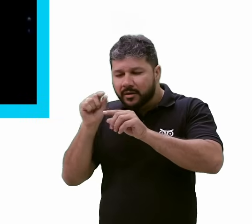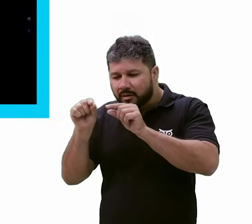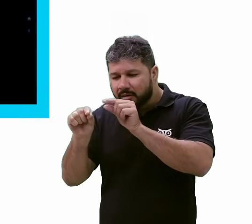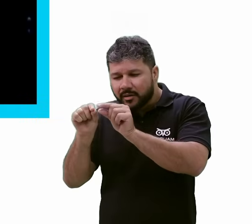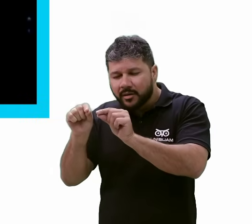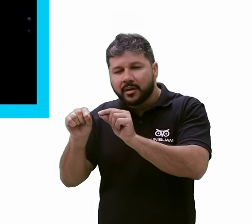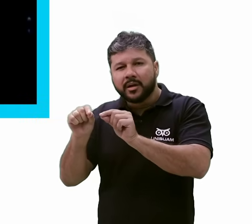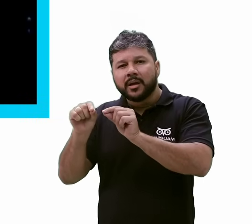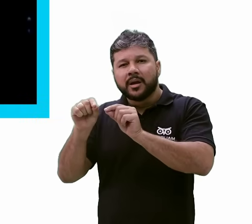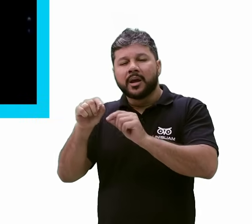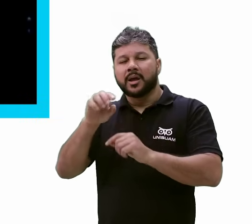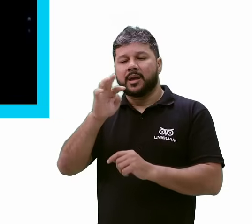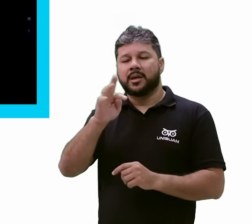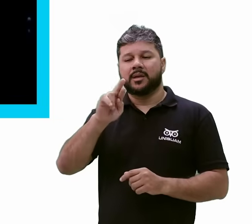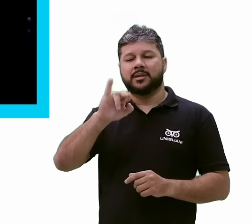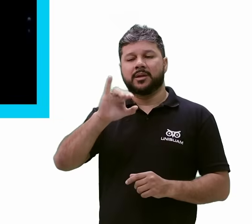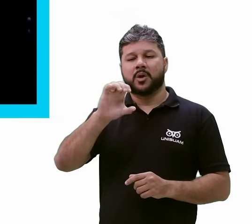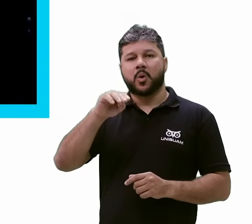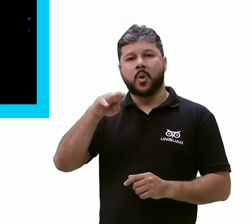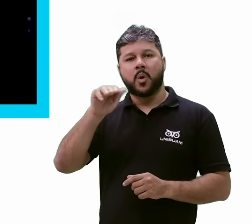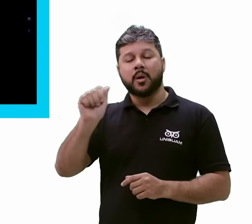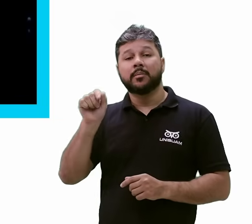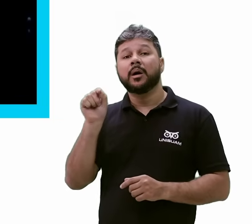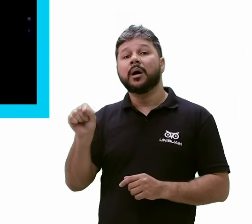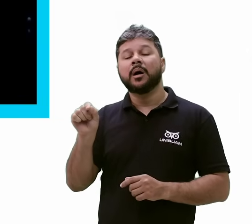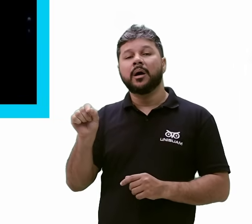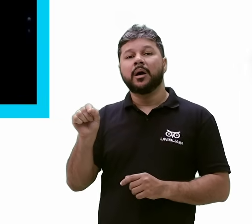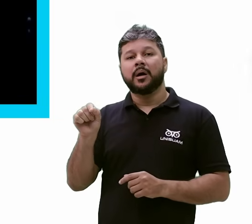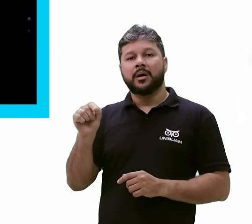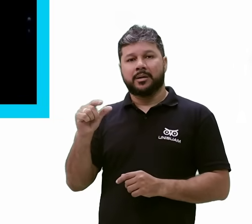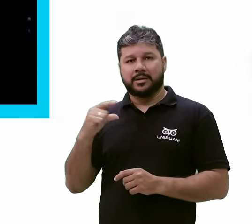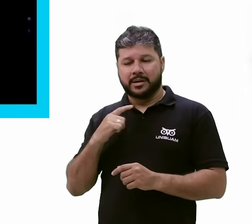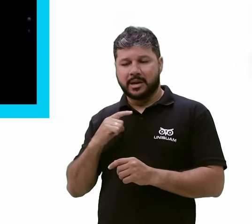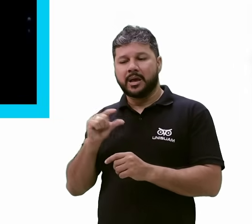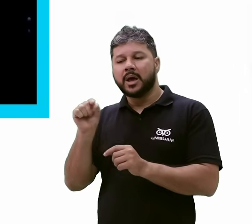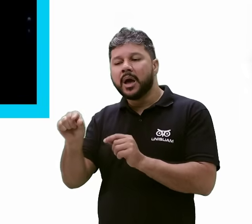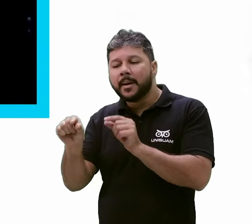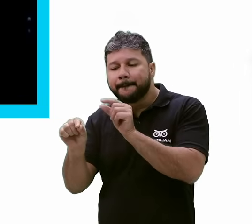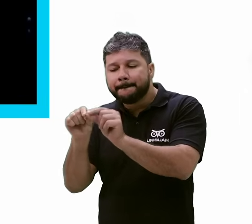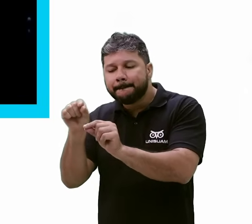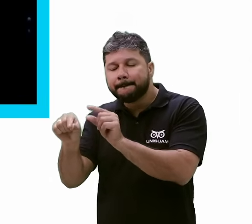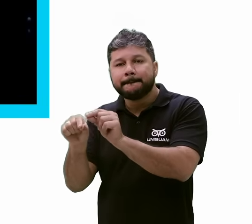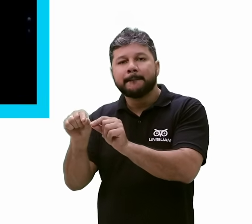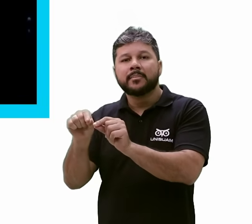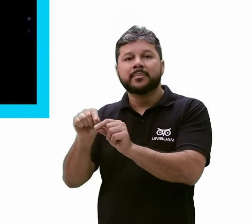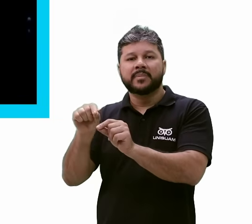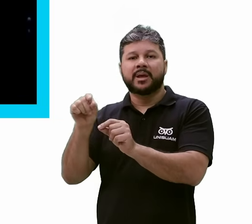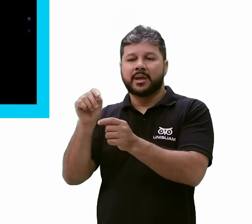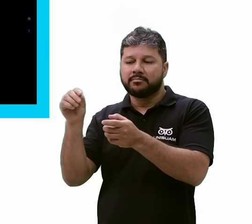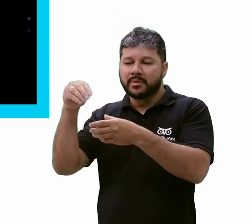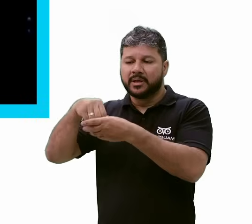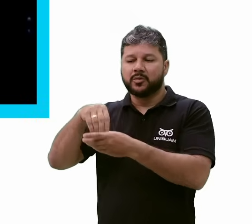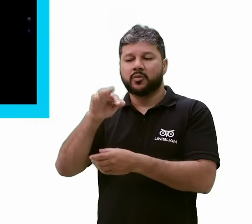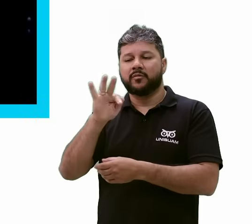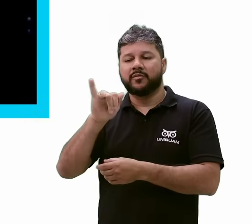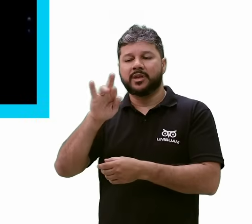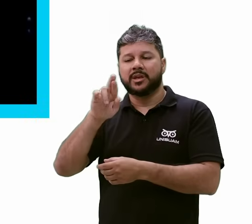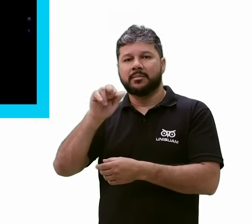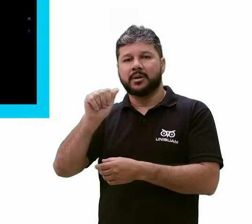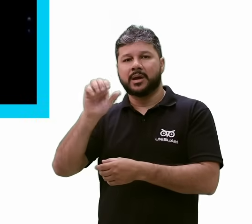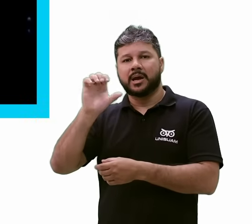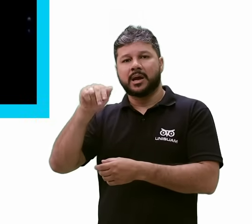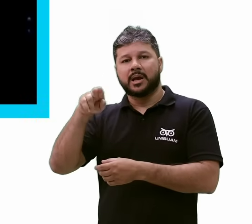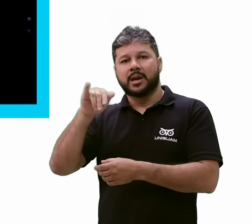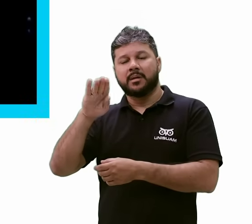pelinhos, né, que são os tricomas, que é onde a gente tem acesso aos fitocannabinoides,